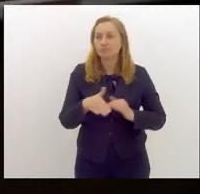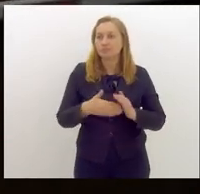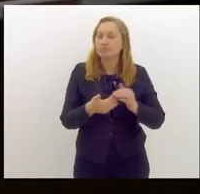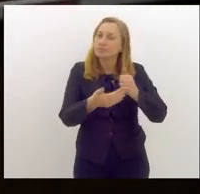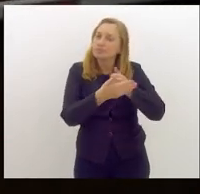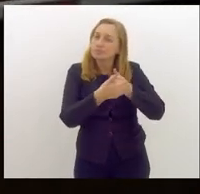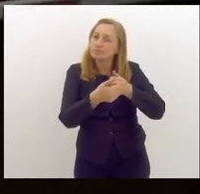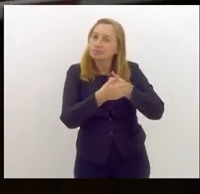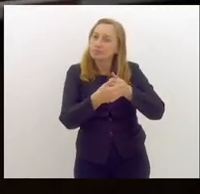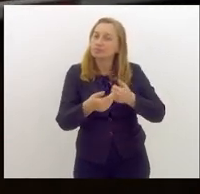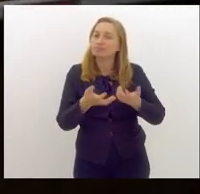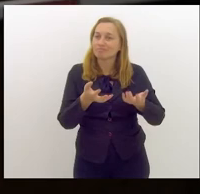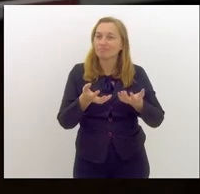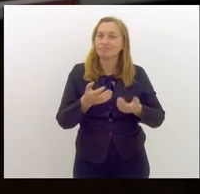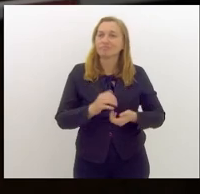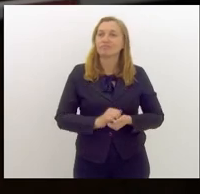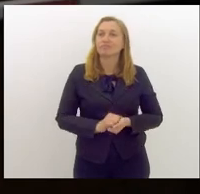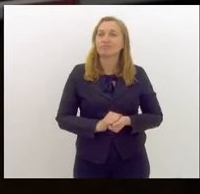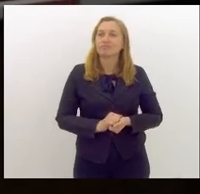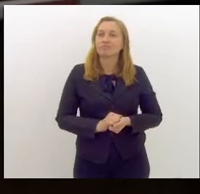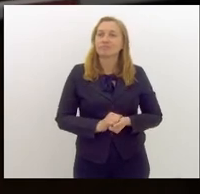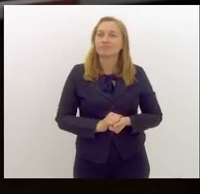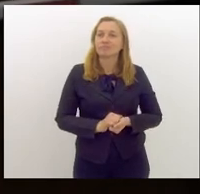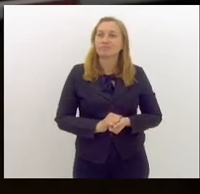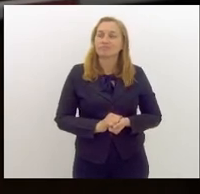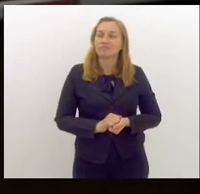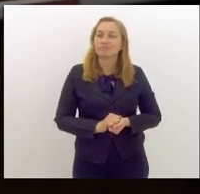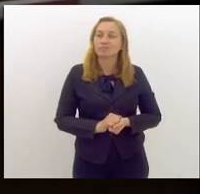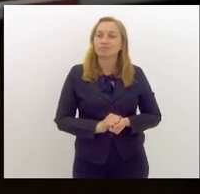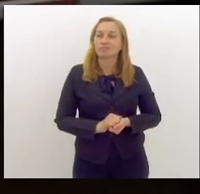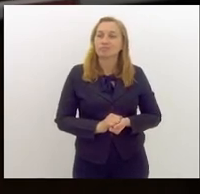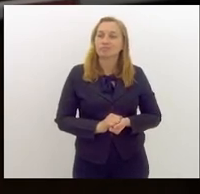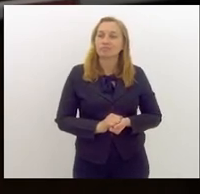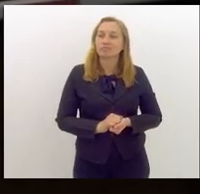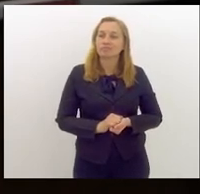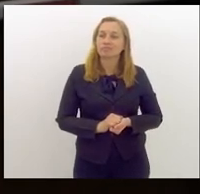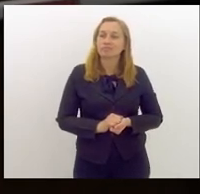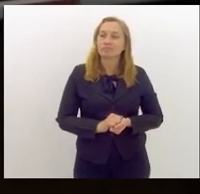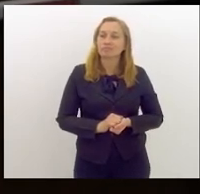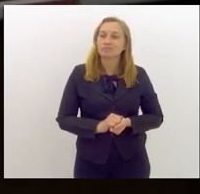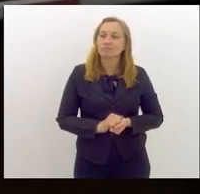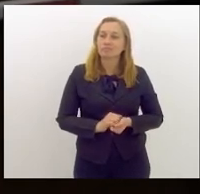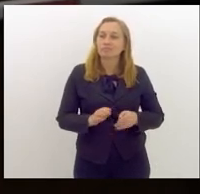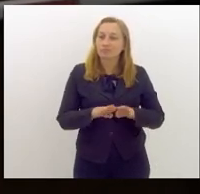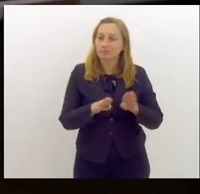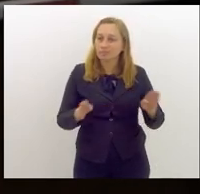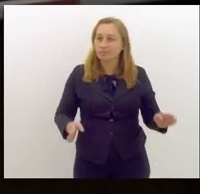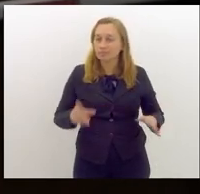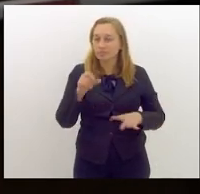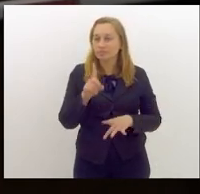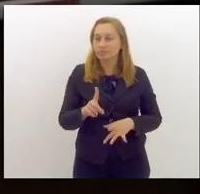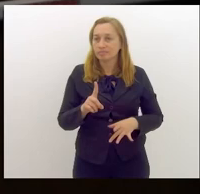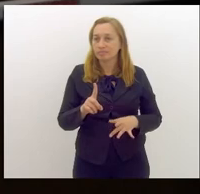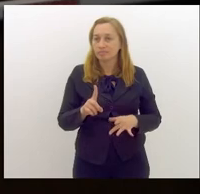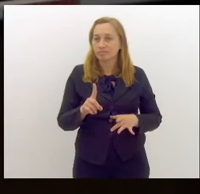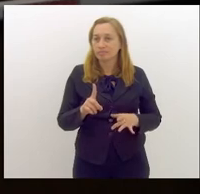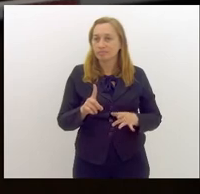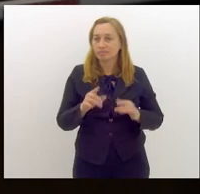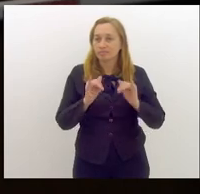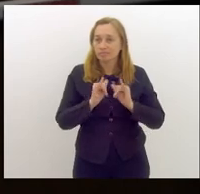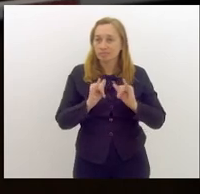carinho e queria que a mesa Não deixasse de publicar o meu